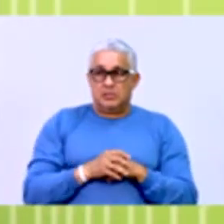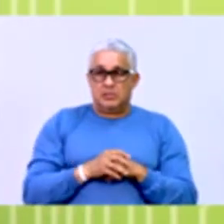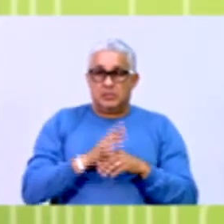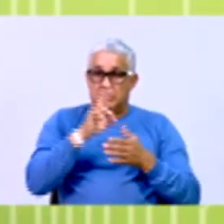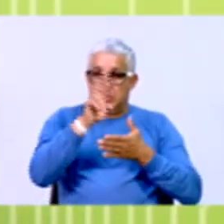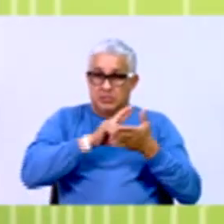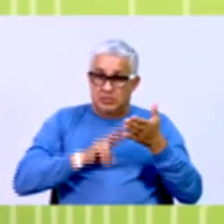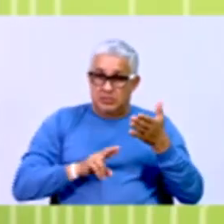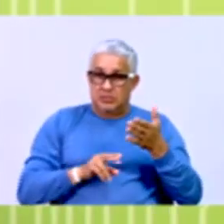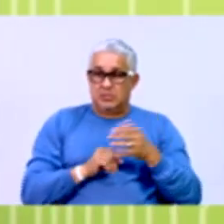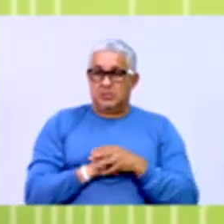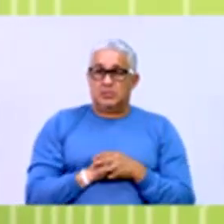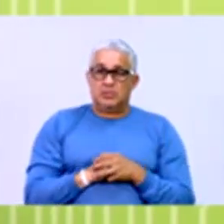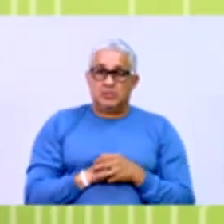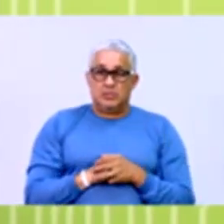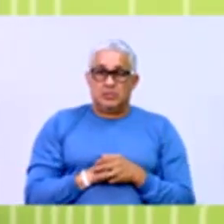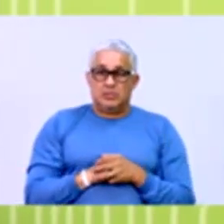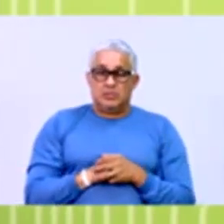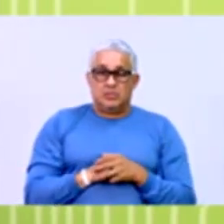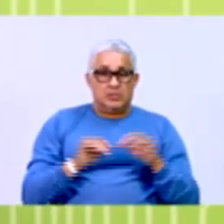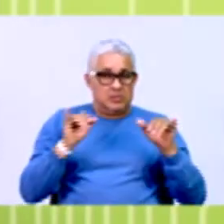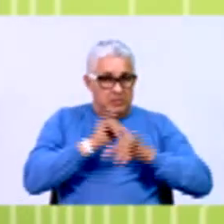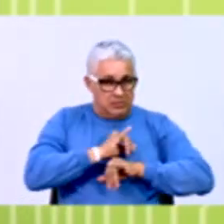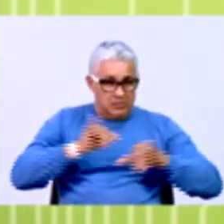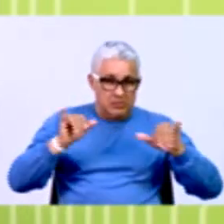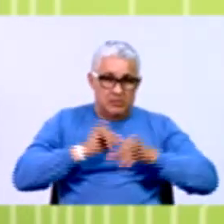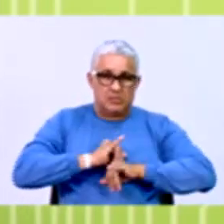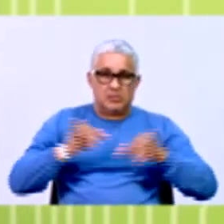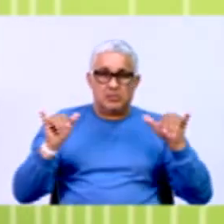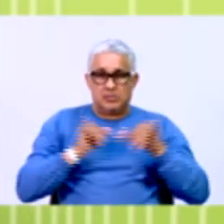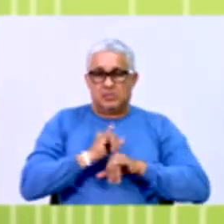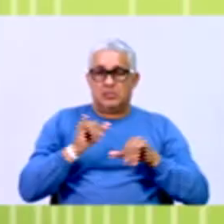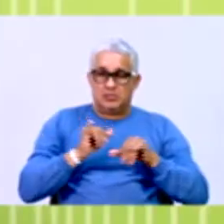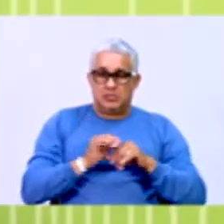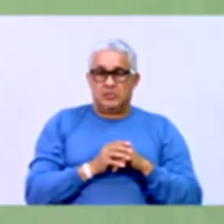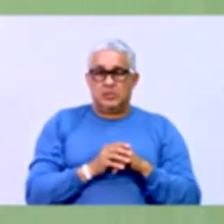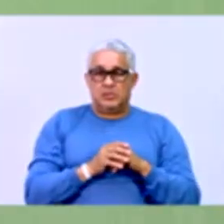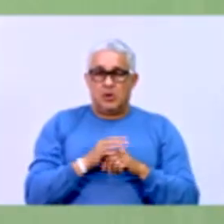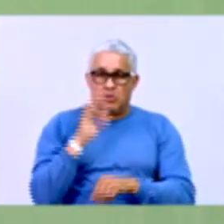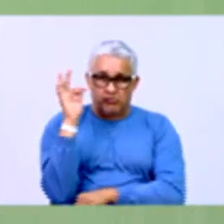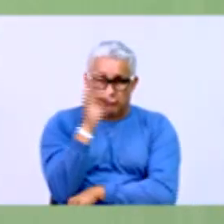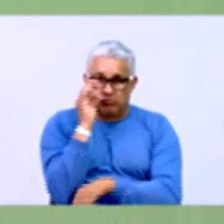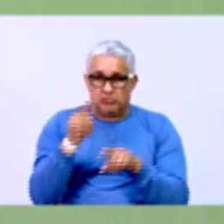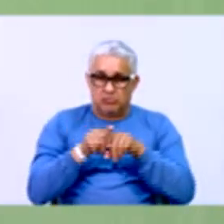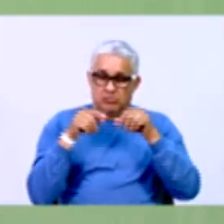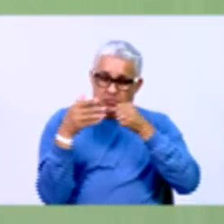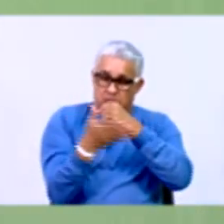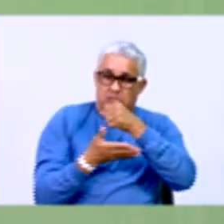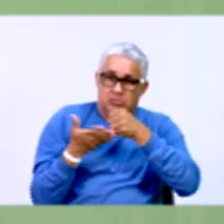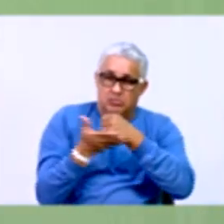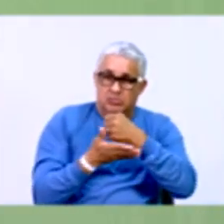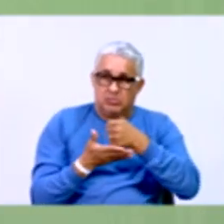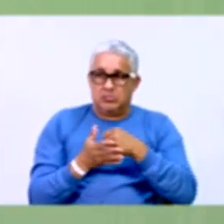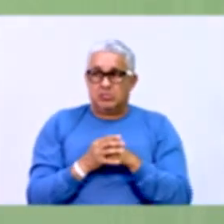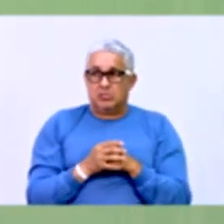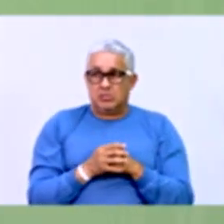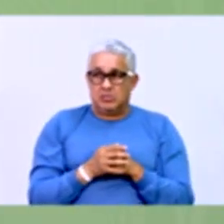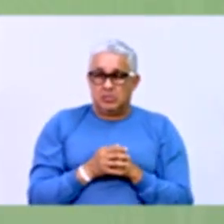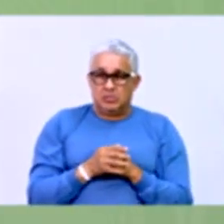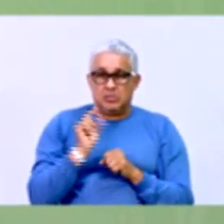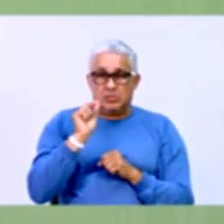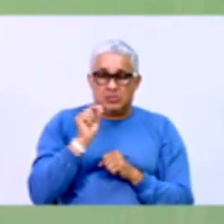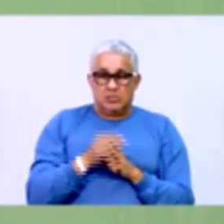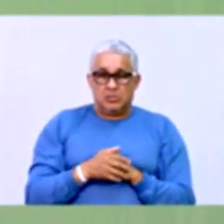relatório, que é onde as informações elas vão ser formalizadas, que vai servir de base para o que é a